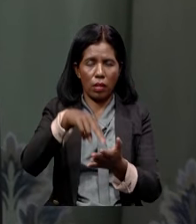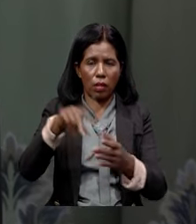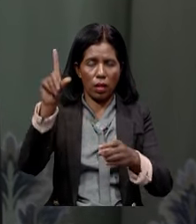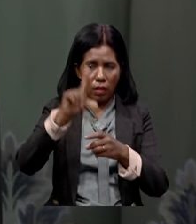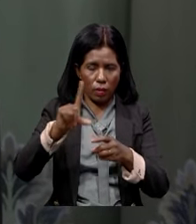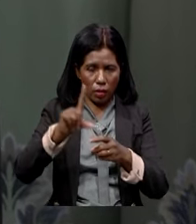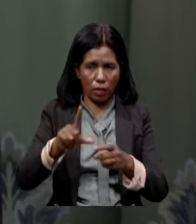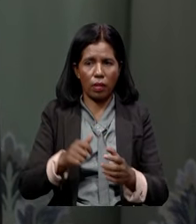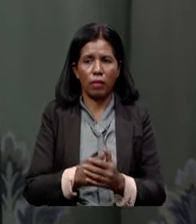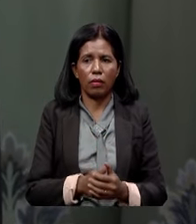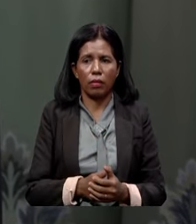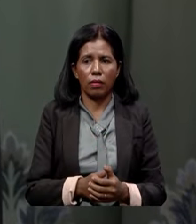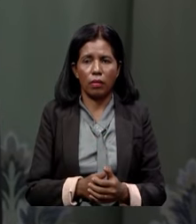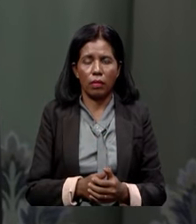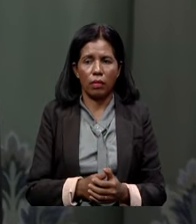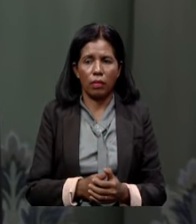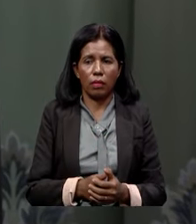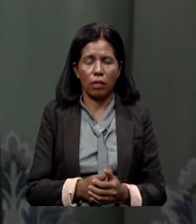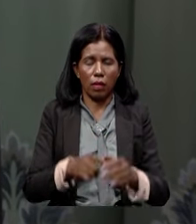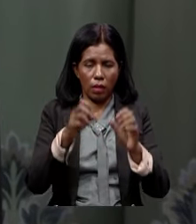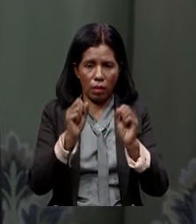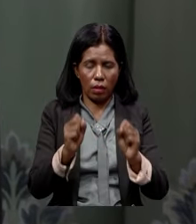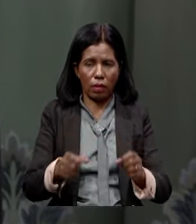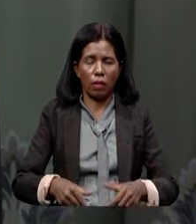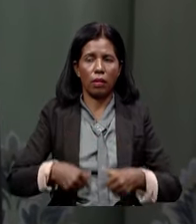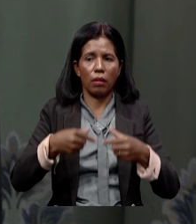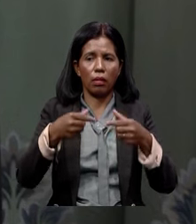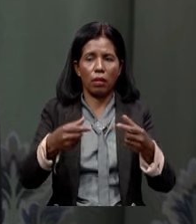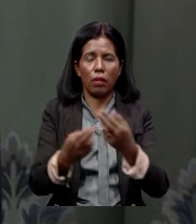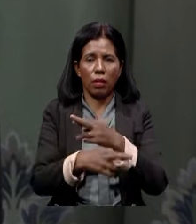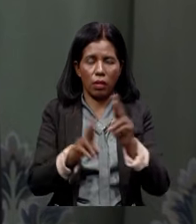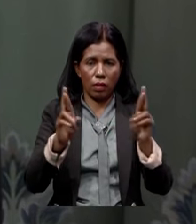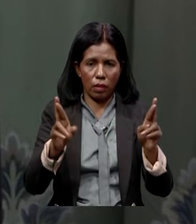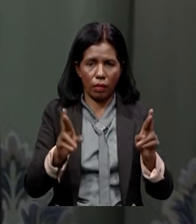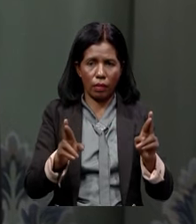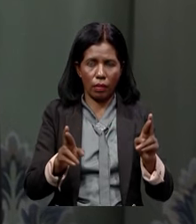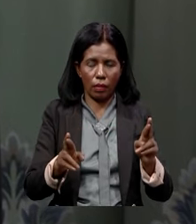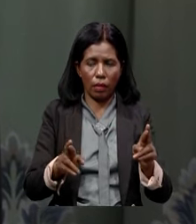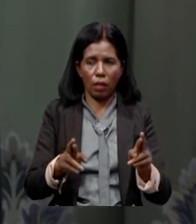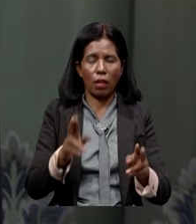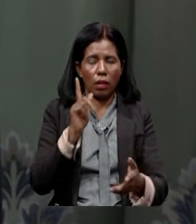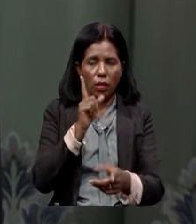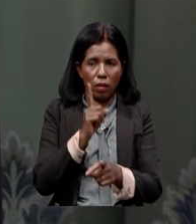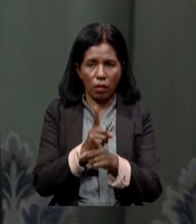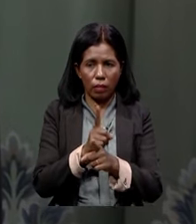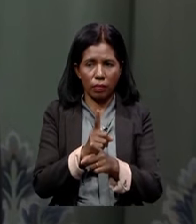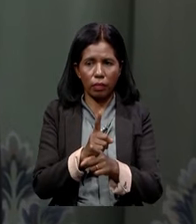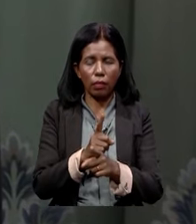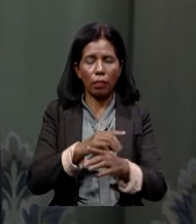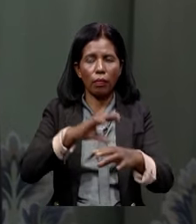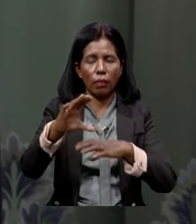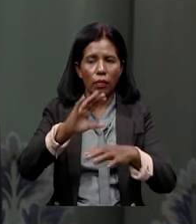laboratorio ne be maka bele fo na resultado comprova kata comercio